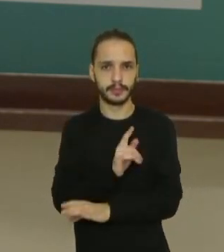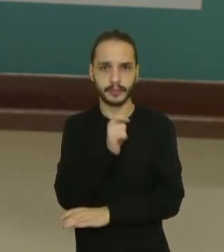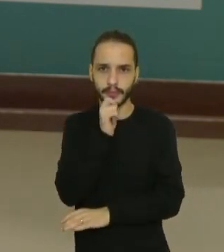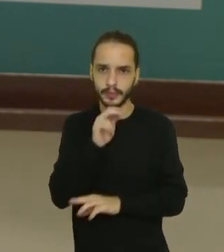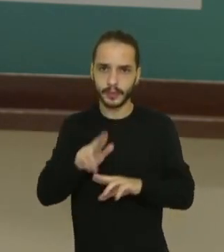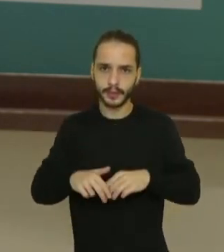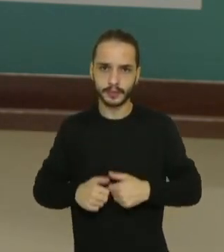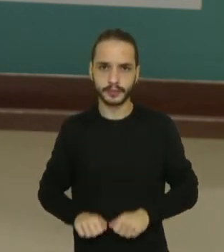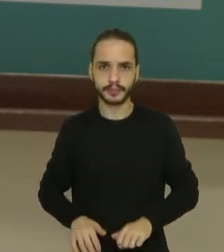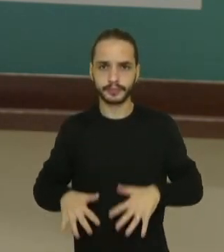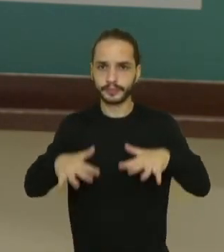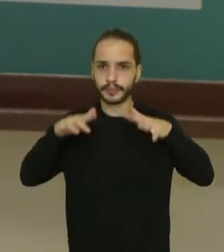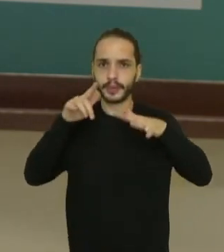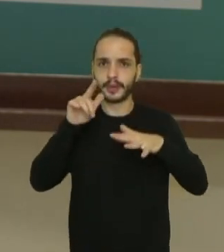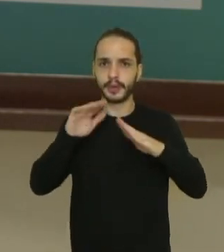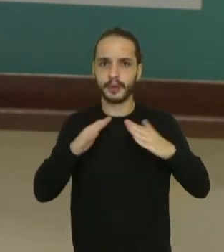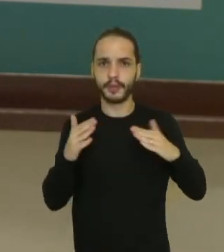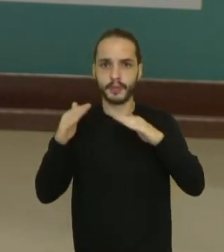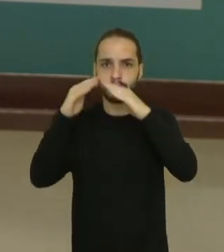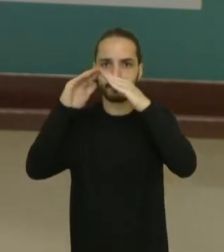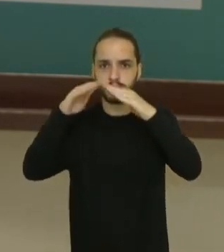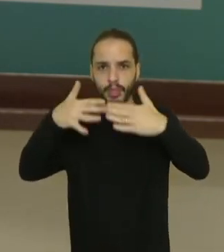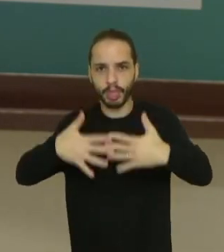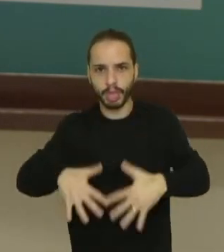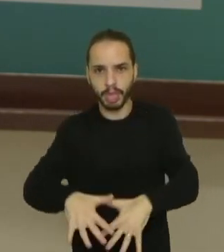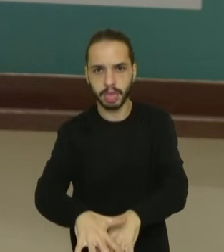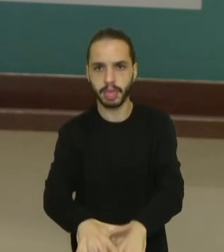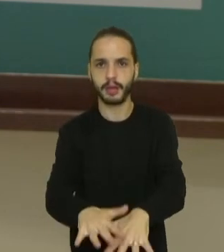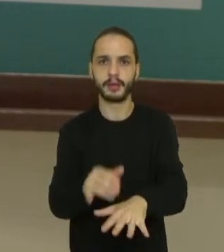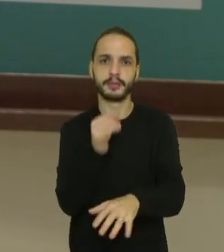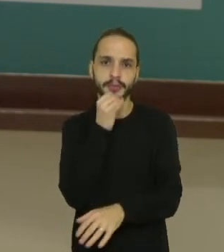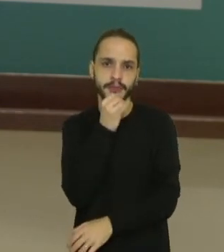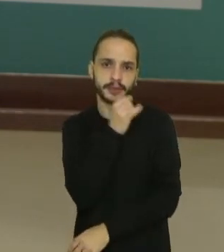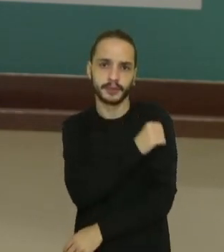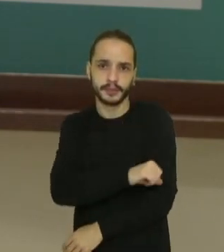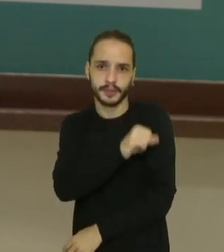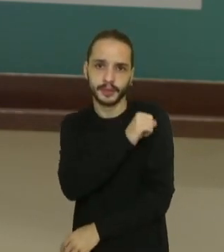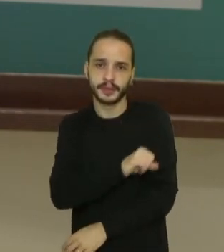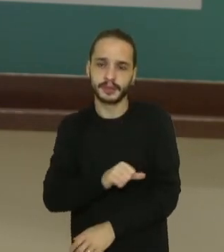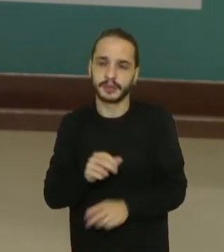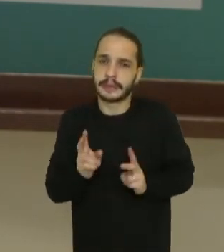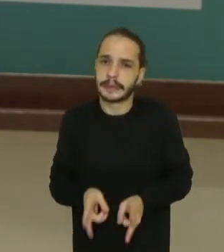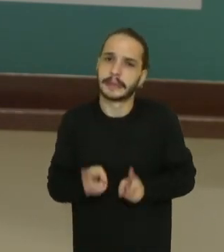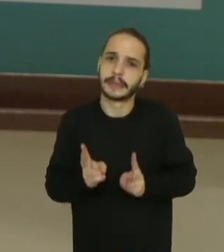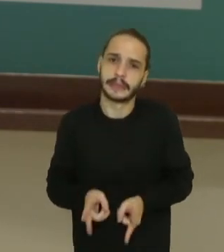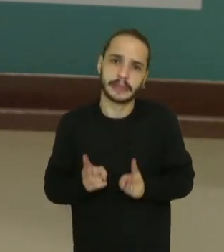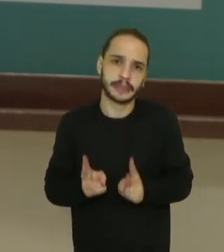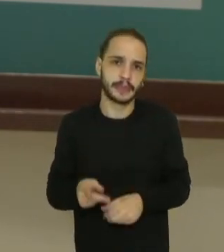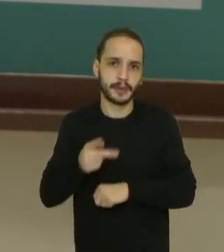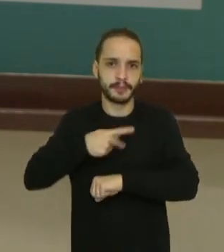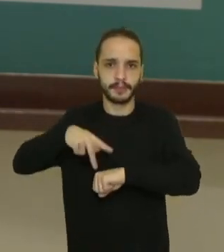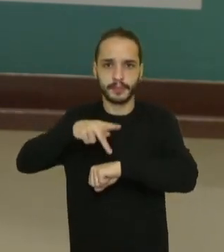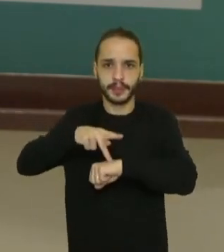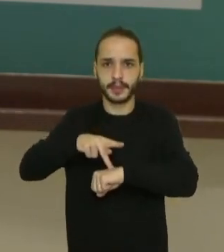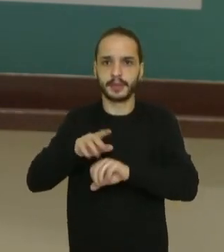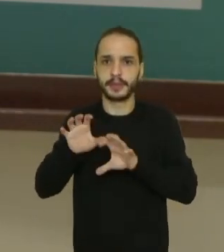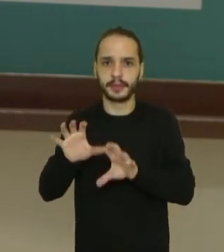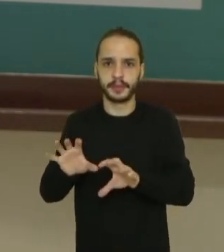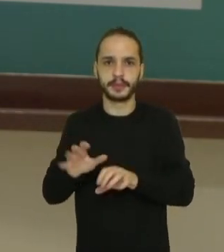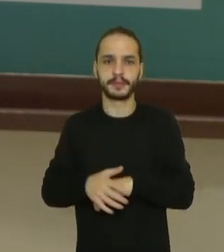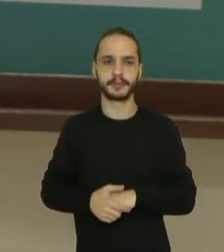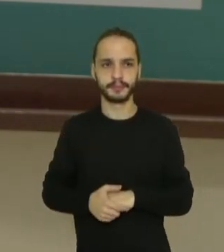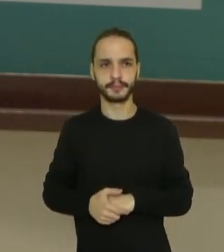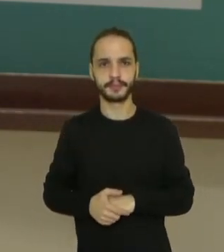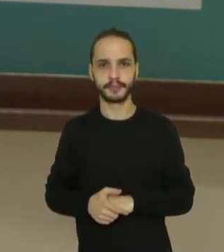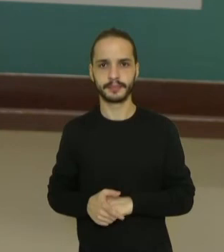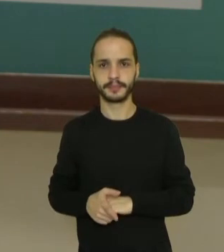alagamento, deslizamento de terra, né, por exemplo, no Rio de Janeiro, são frequentes em países com essas condições aí, ok?